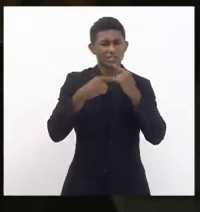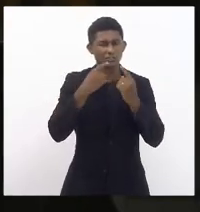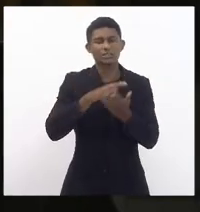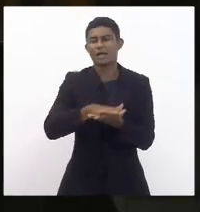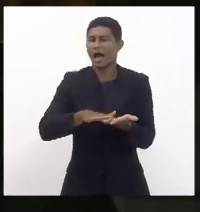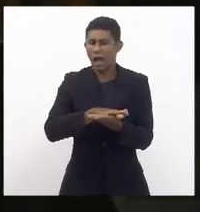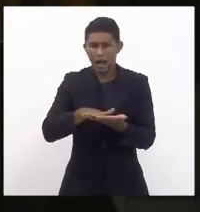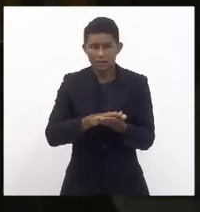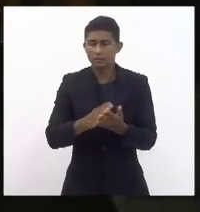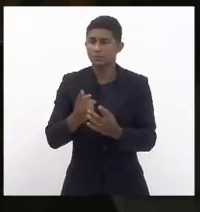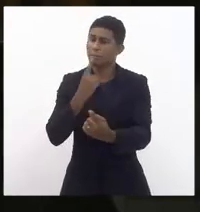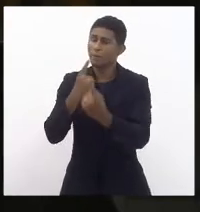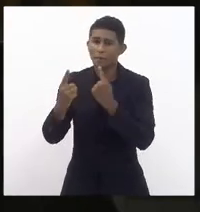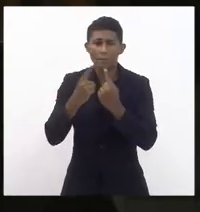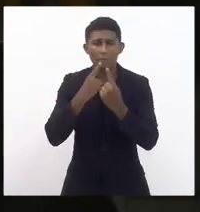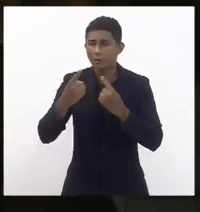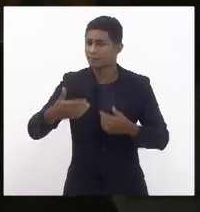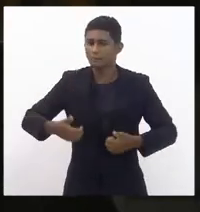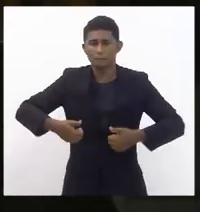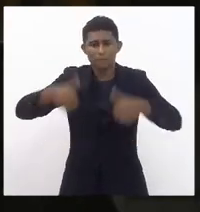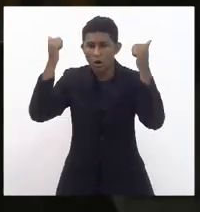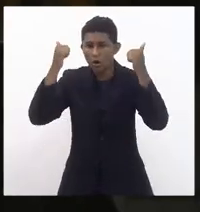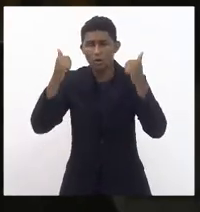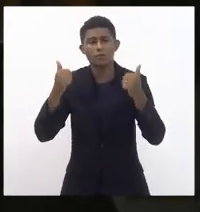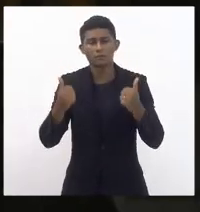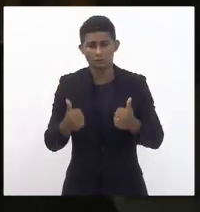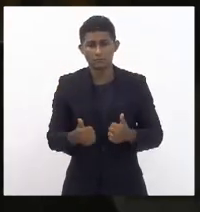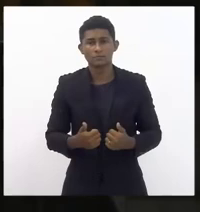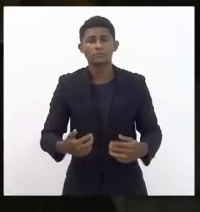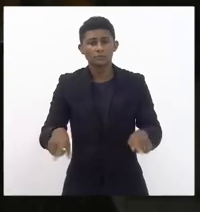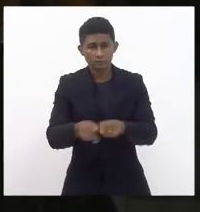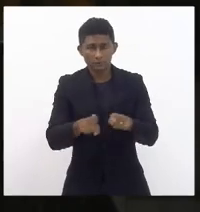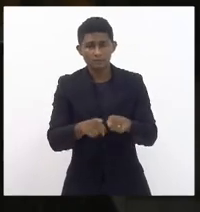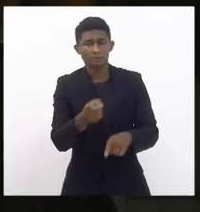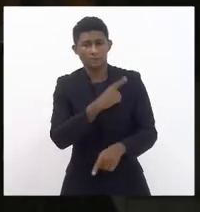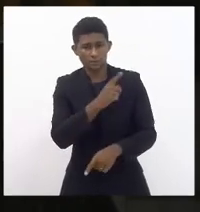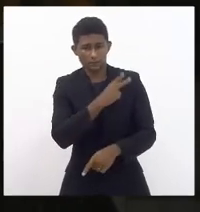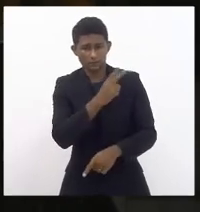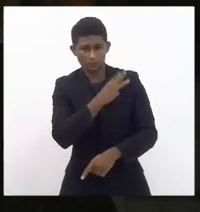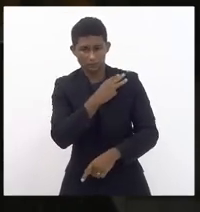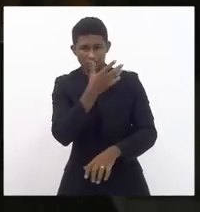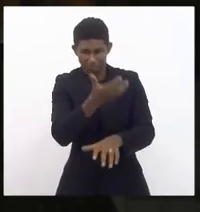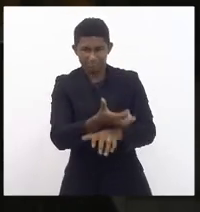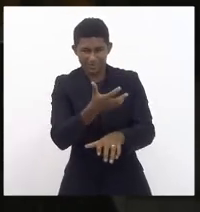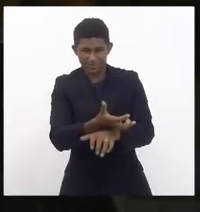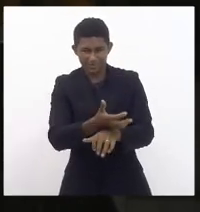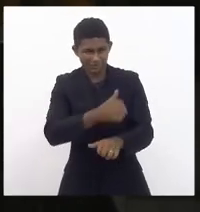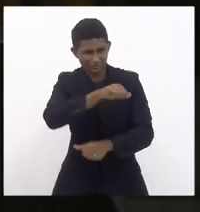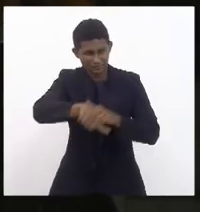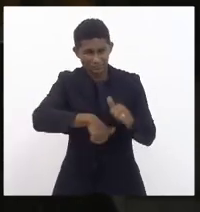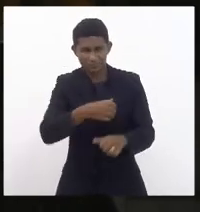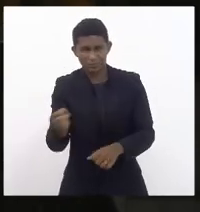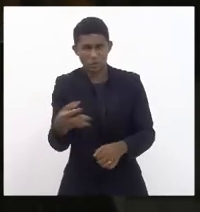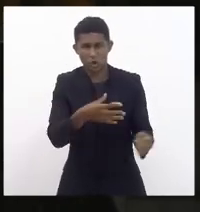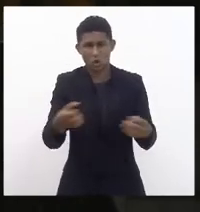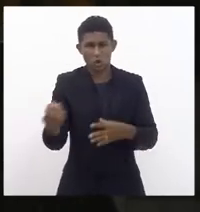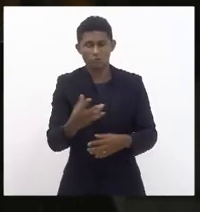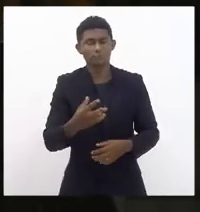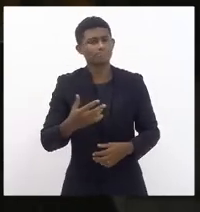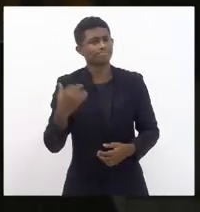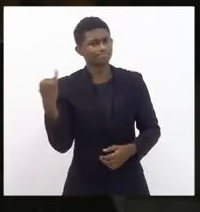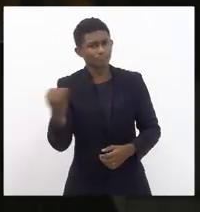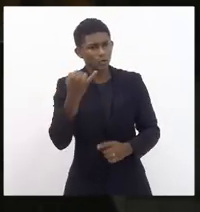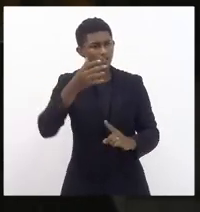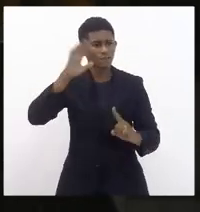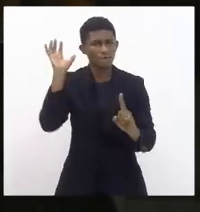aposta no diálogo é o melhor caminho é de que essa reforma tem impacto estruturantes na formação da Nossa Juventude